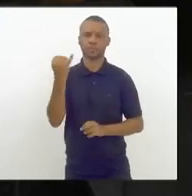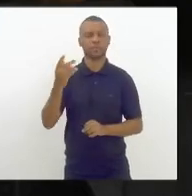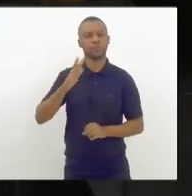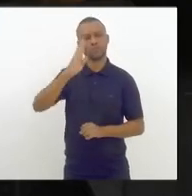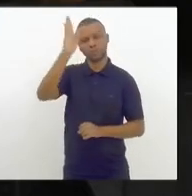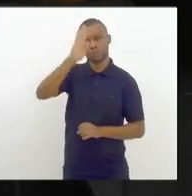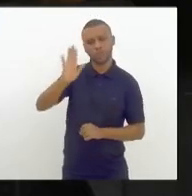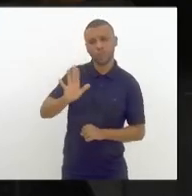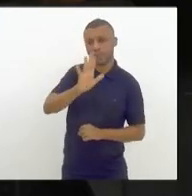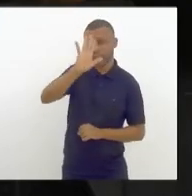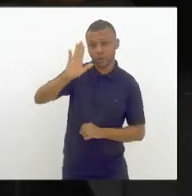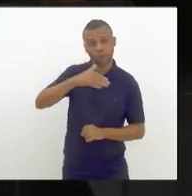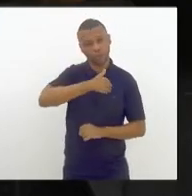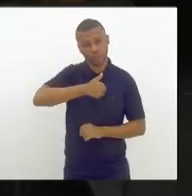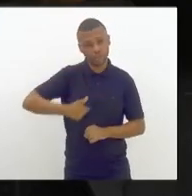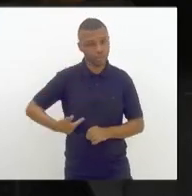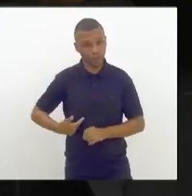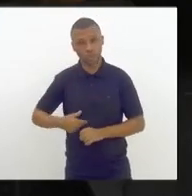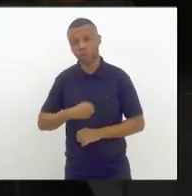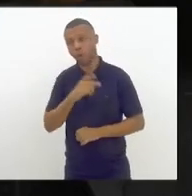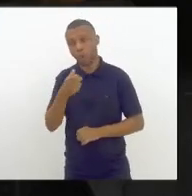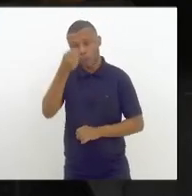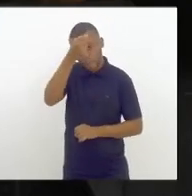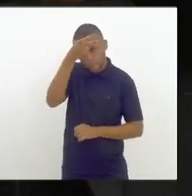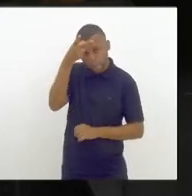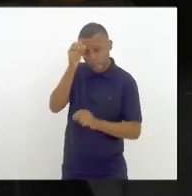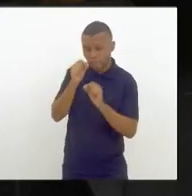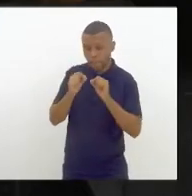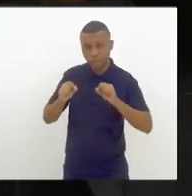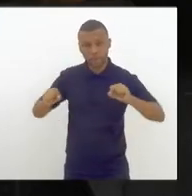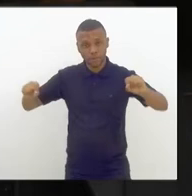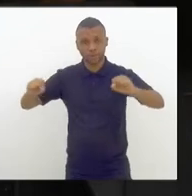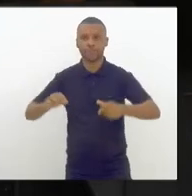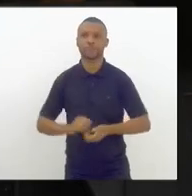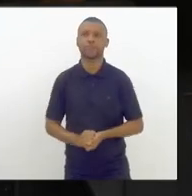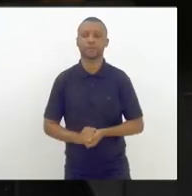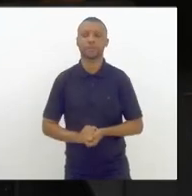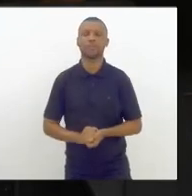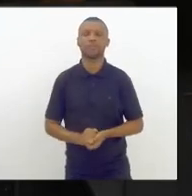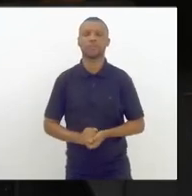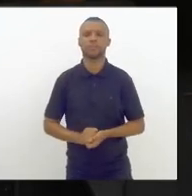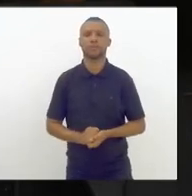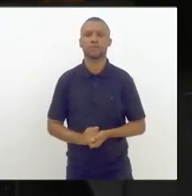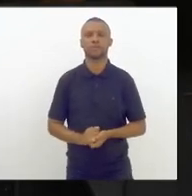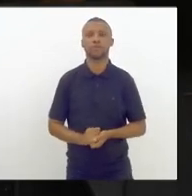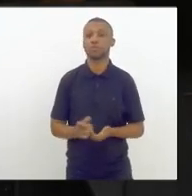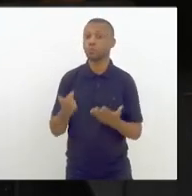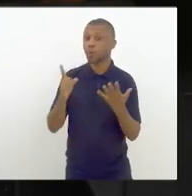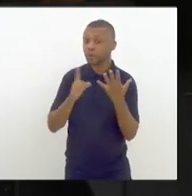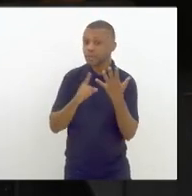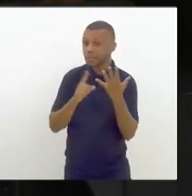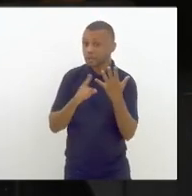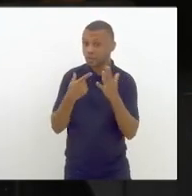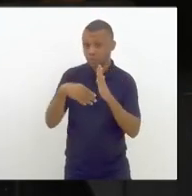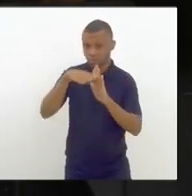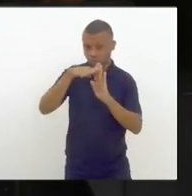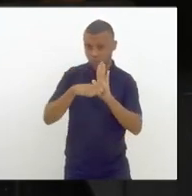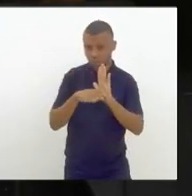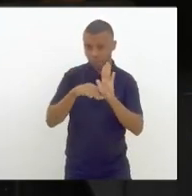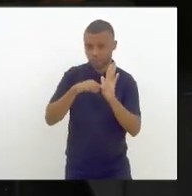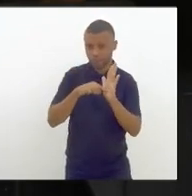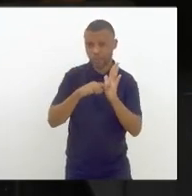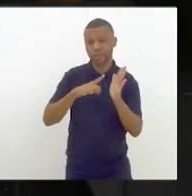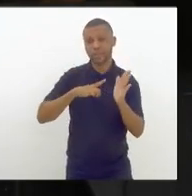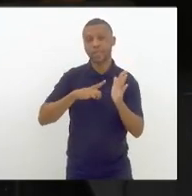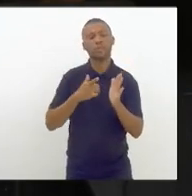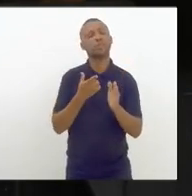estado o município Estou no quinto item do meu decálogo ainda